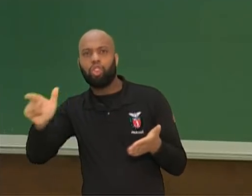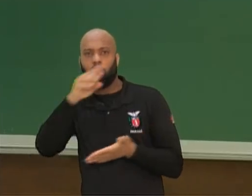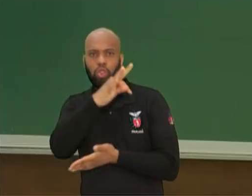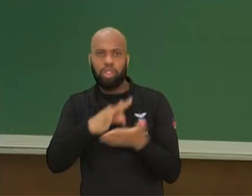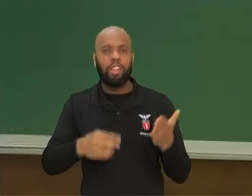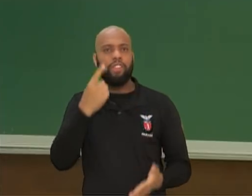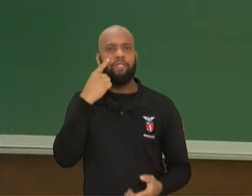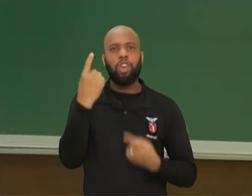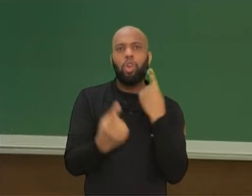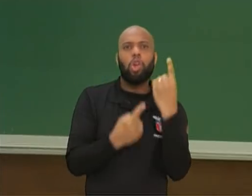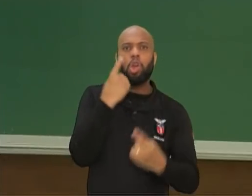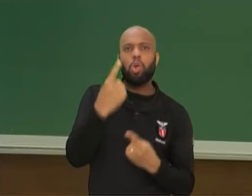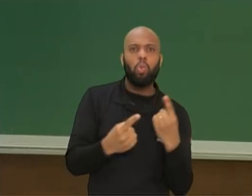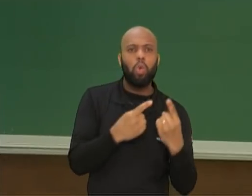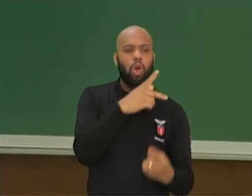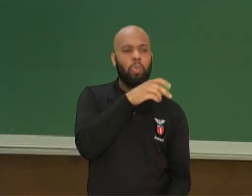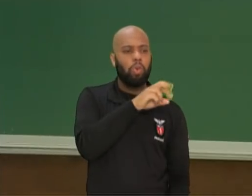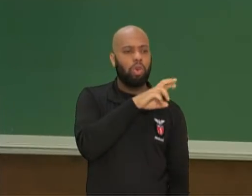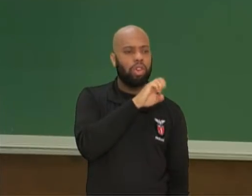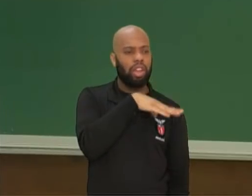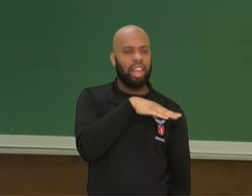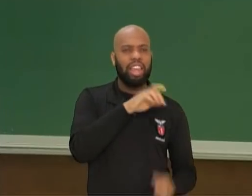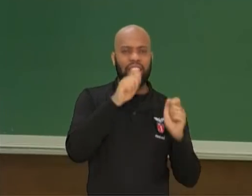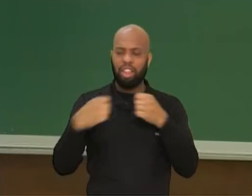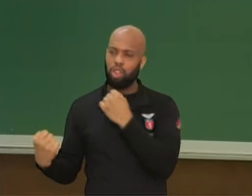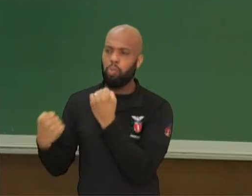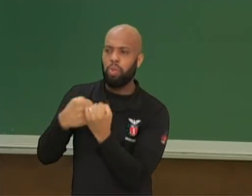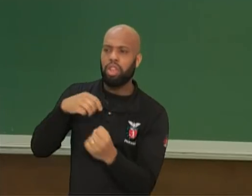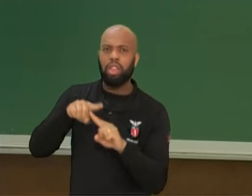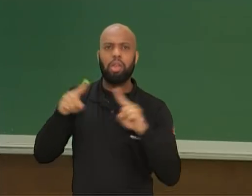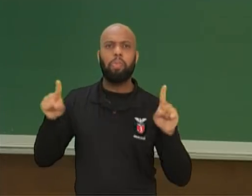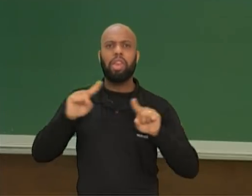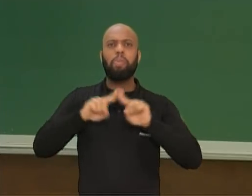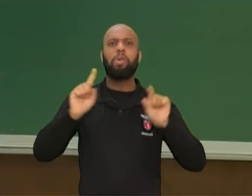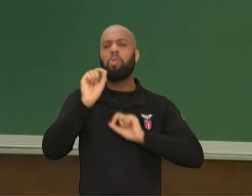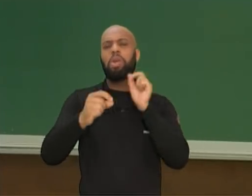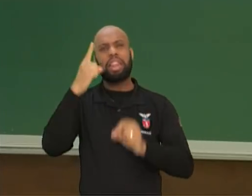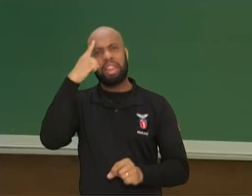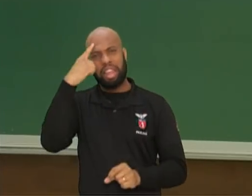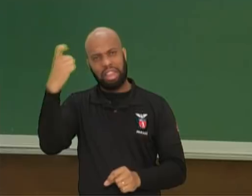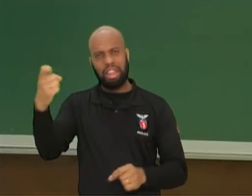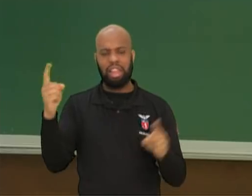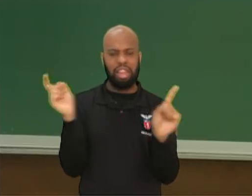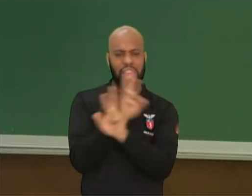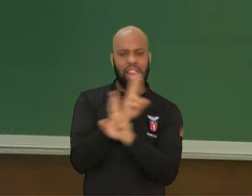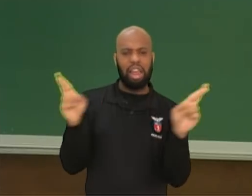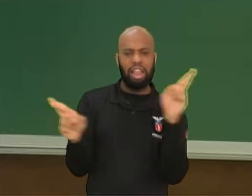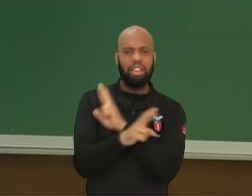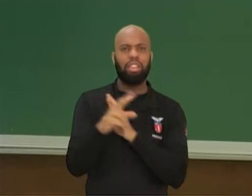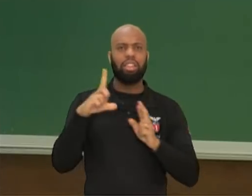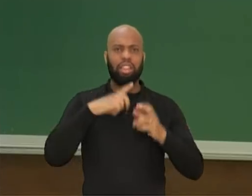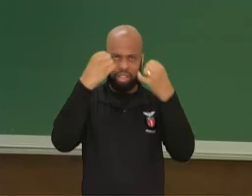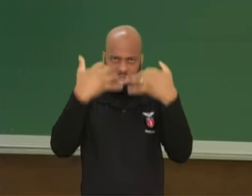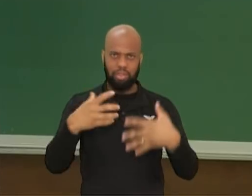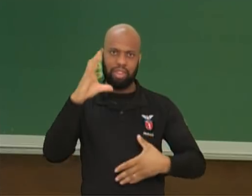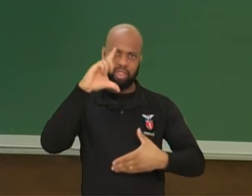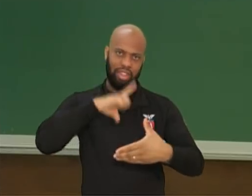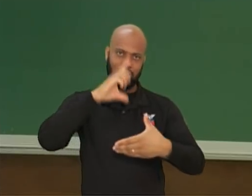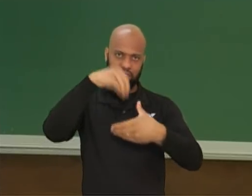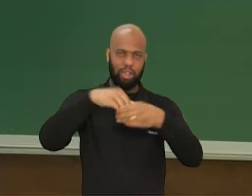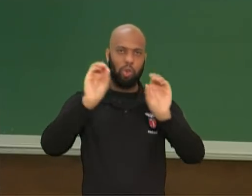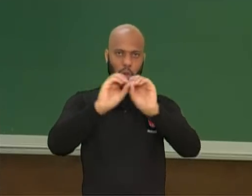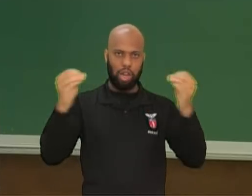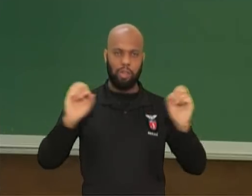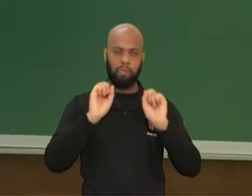e verifique que tipo de ideia ou de relação tem que transmite ou que exprime essa